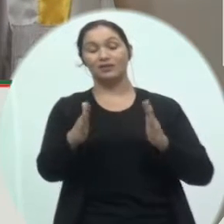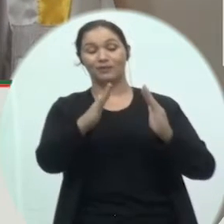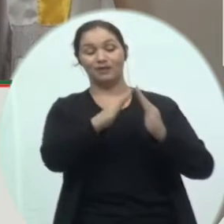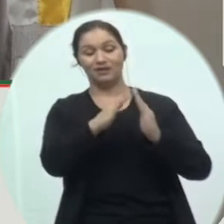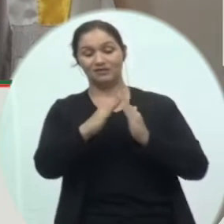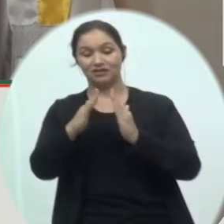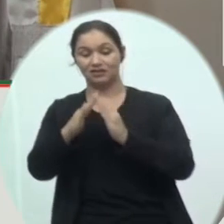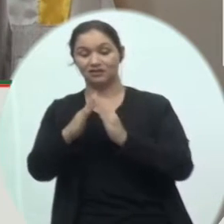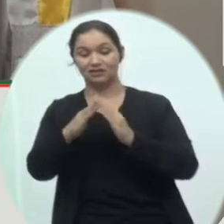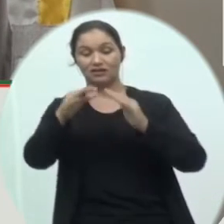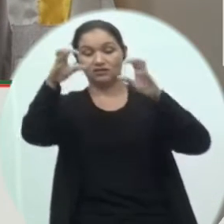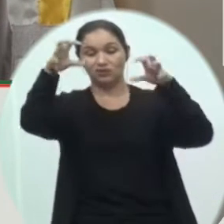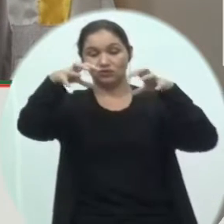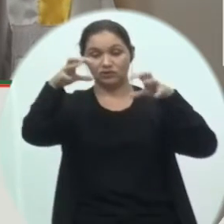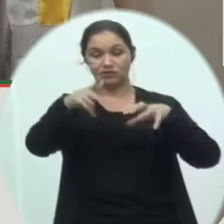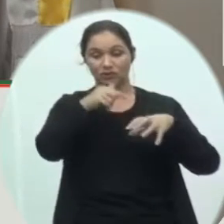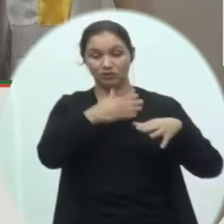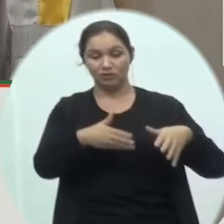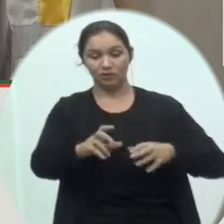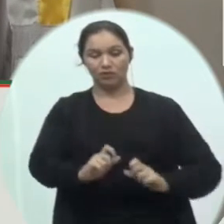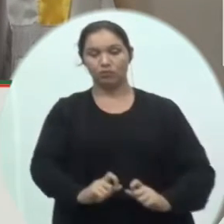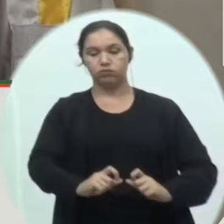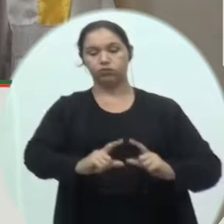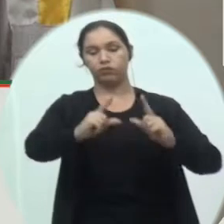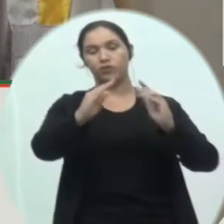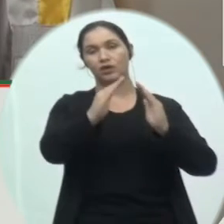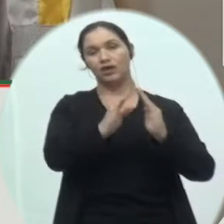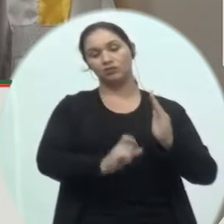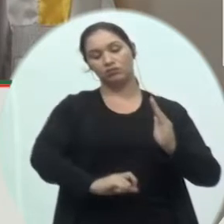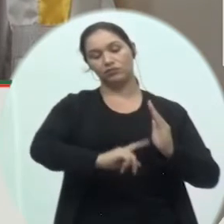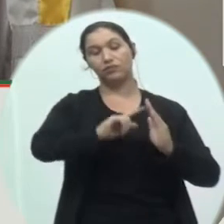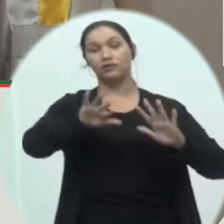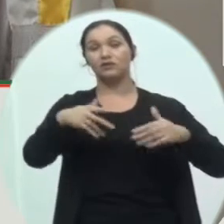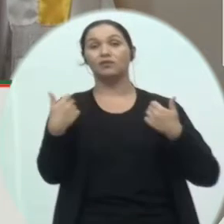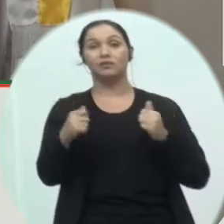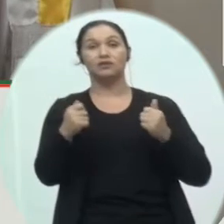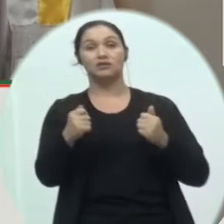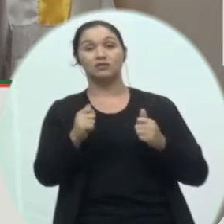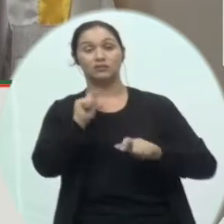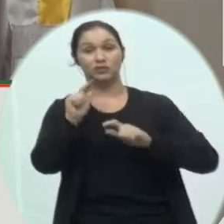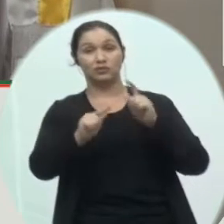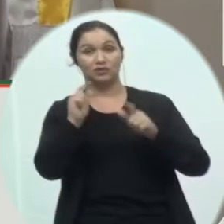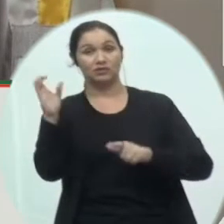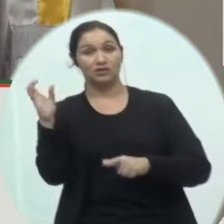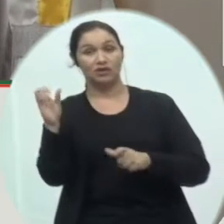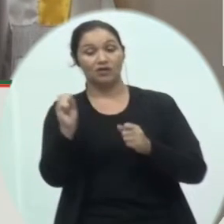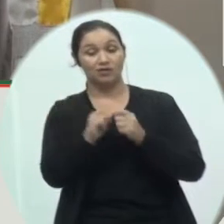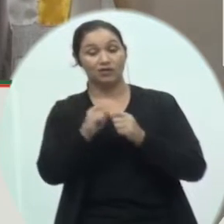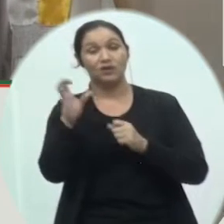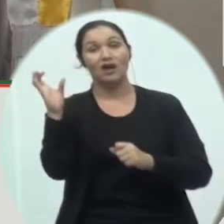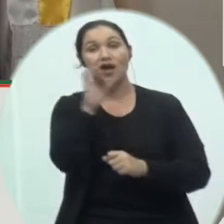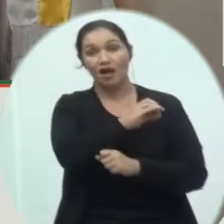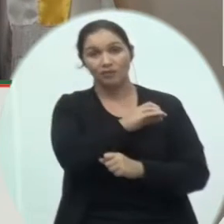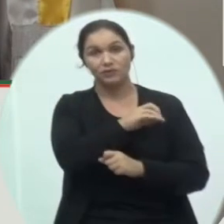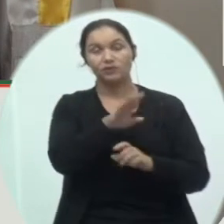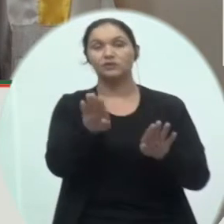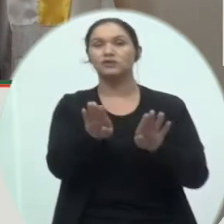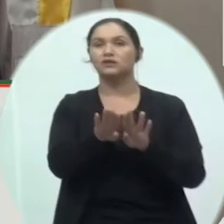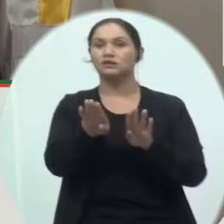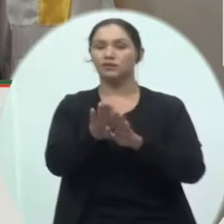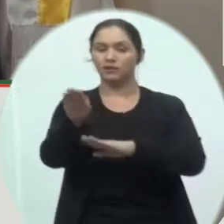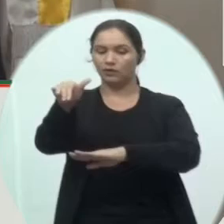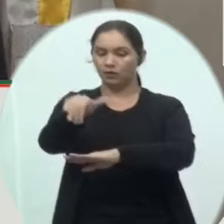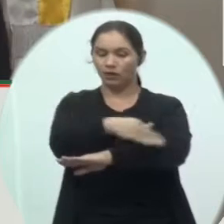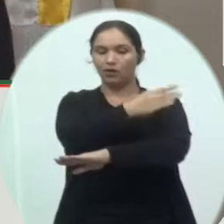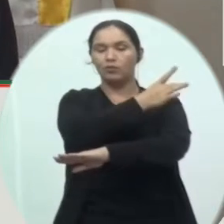esse trabalho seja feito o mais rápido possível, inclusive com as pavimentações daquelas